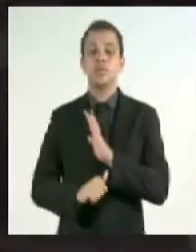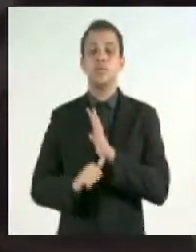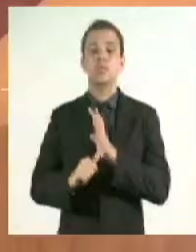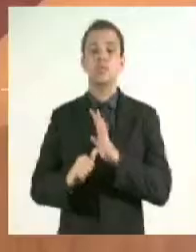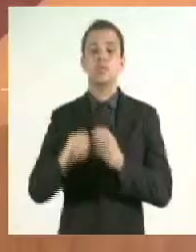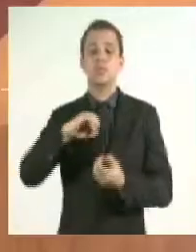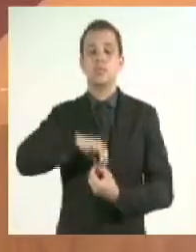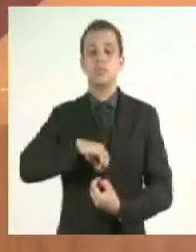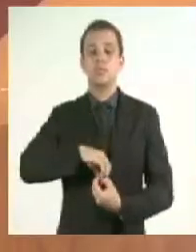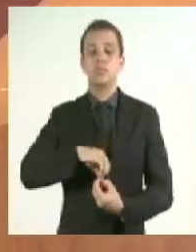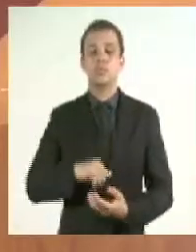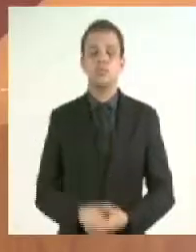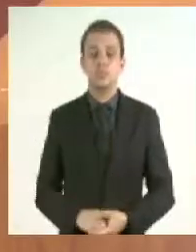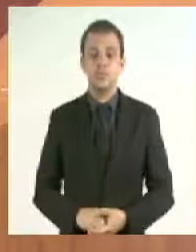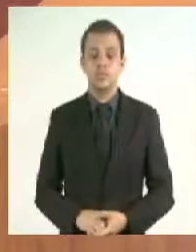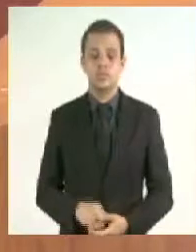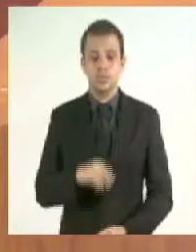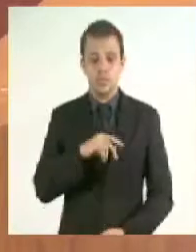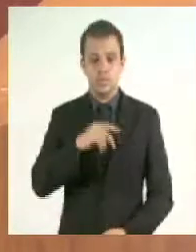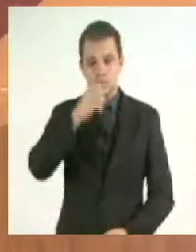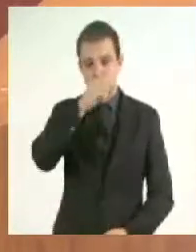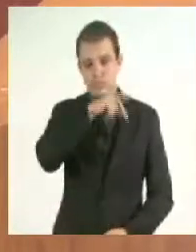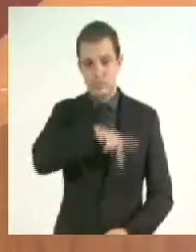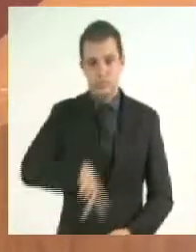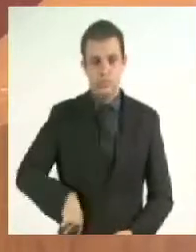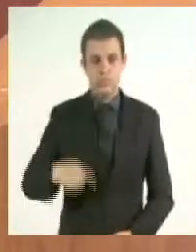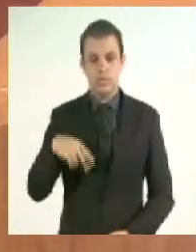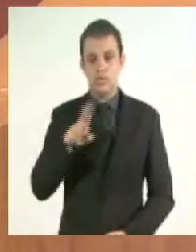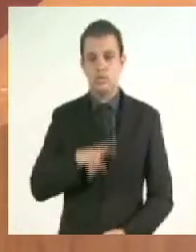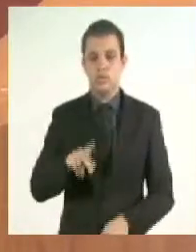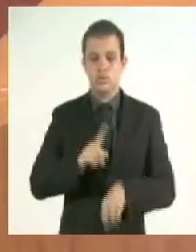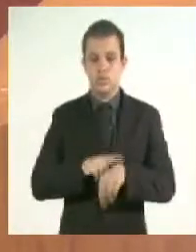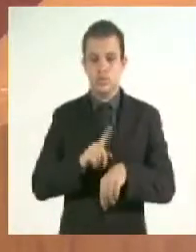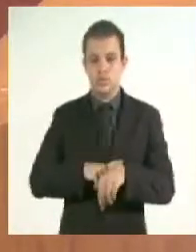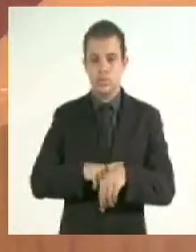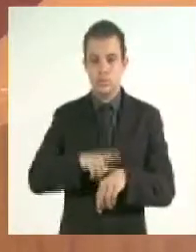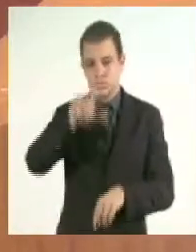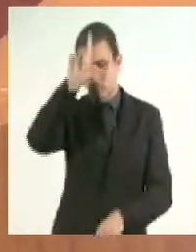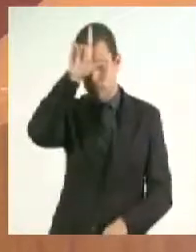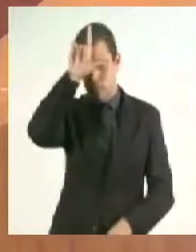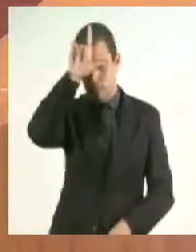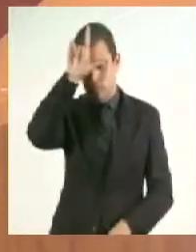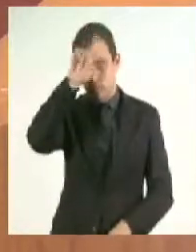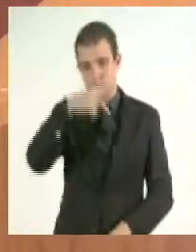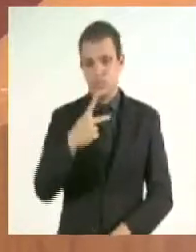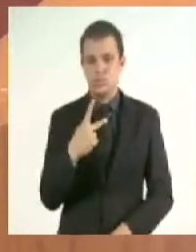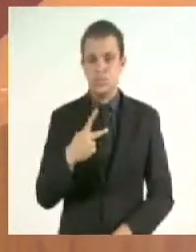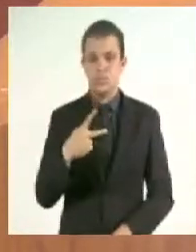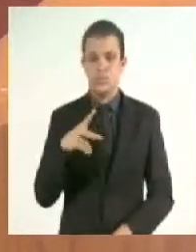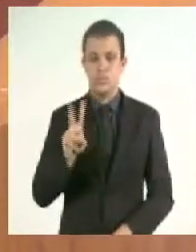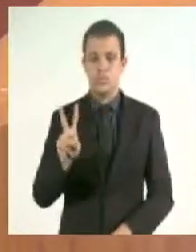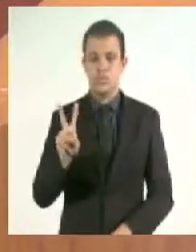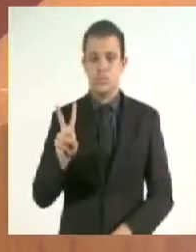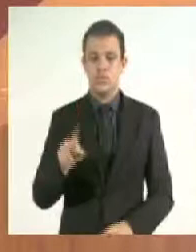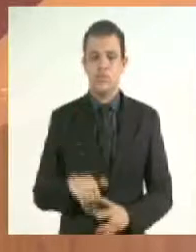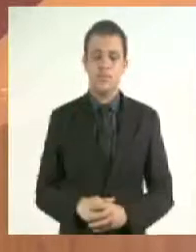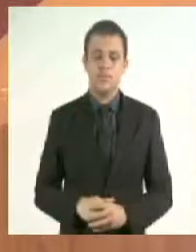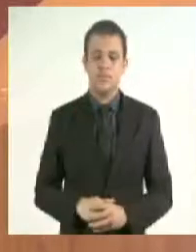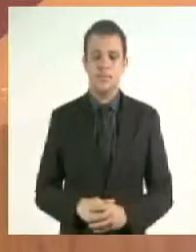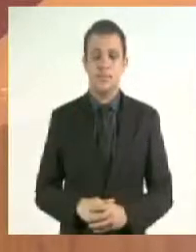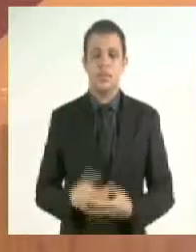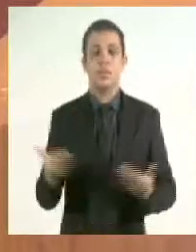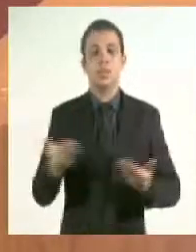deputado. Presidente, gostaria de utilizar os 5 minutos da liderança do Partido Verde, por favor. Muito bem, mas agora voltando à